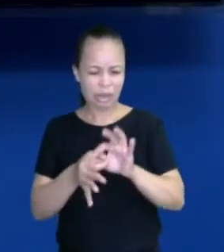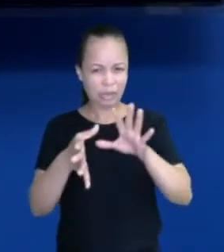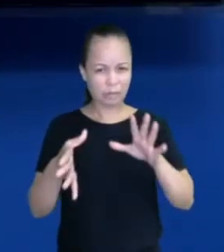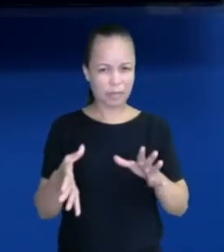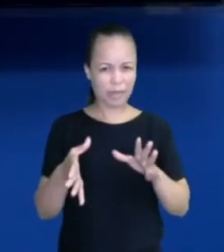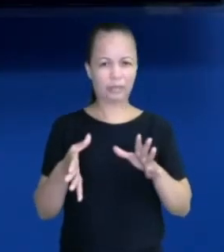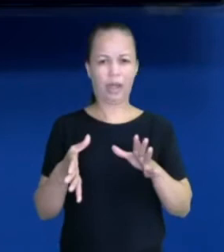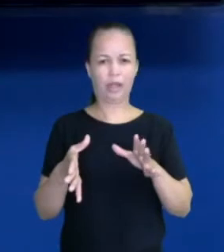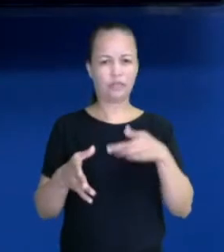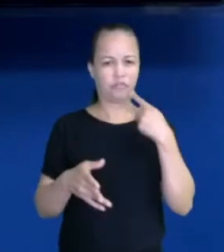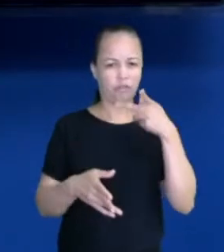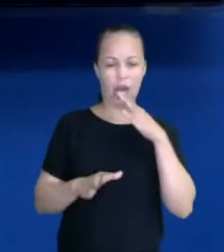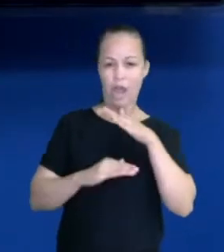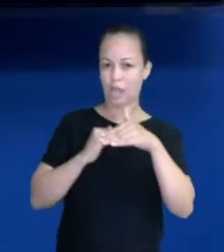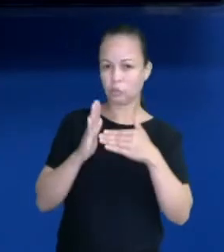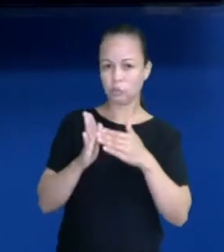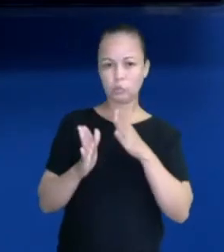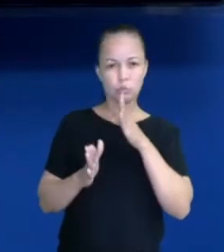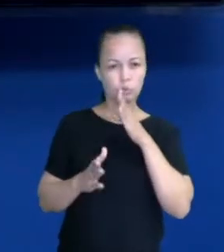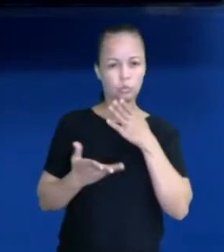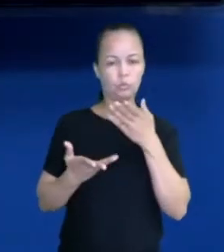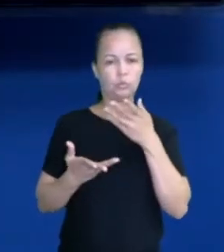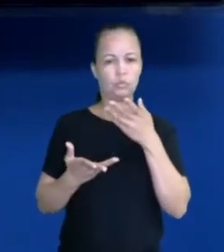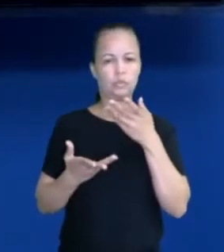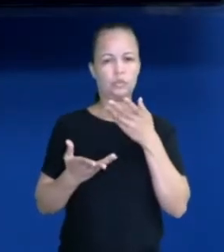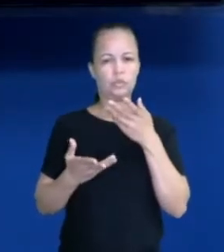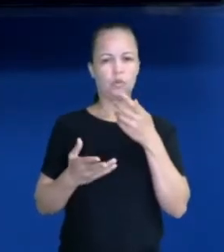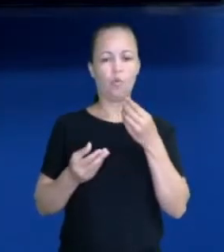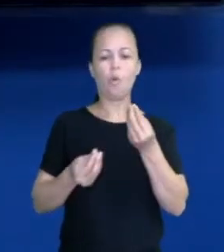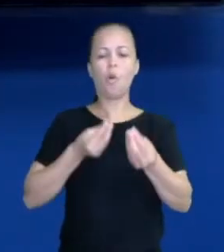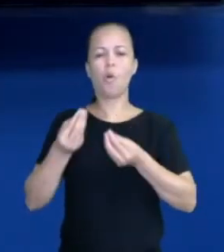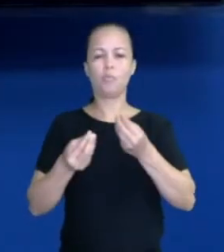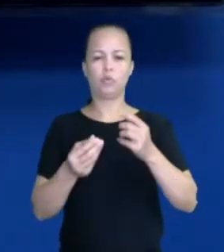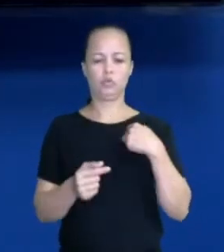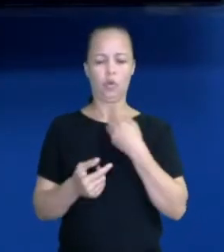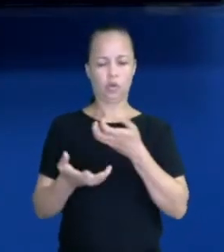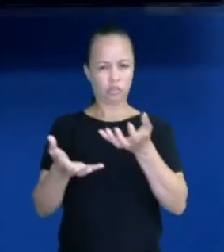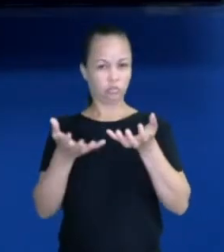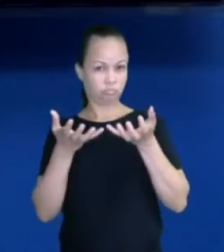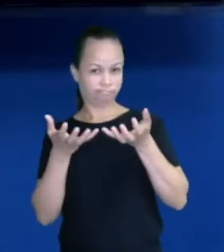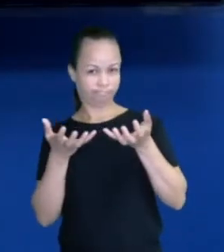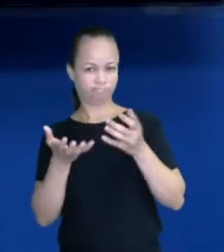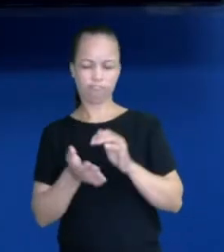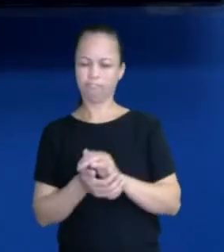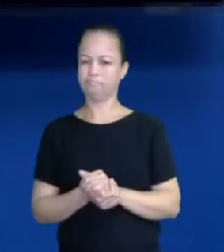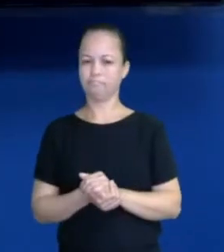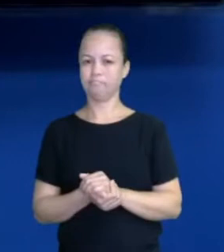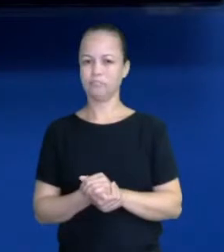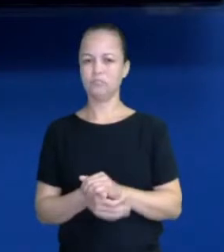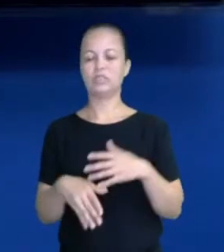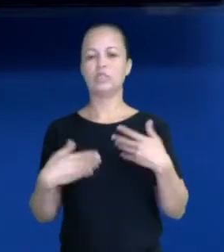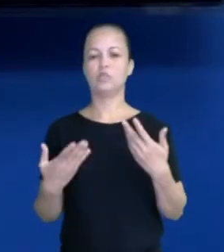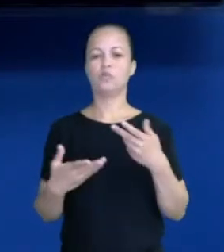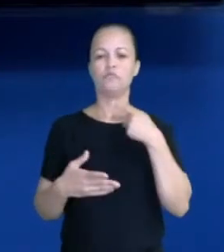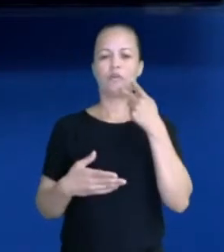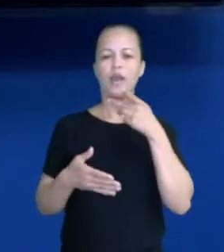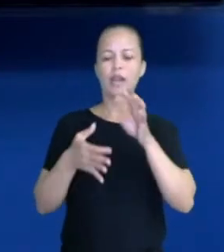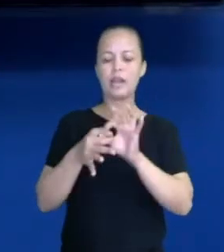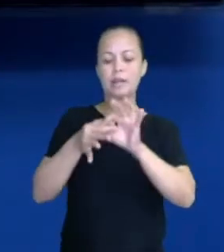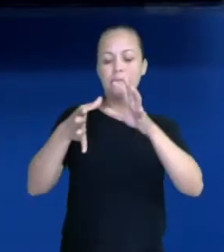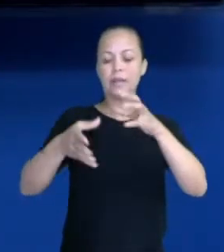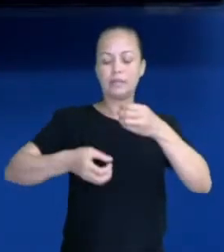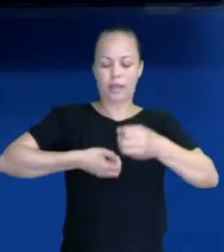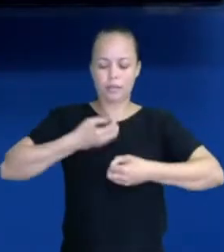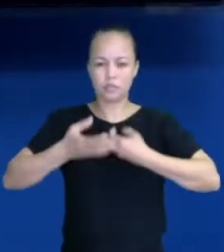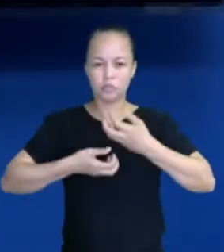falar tudo da maneira que nós queremos. Quando a gente diz liberdade de expressão, a gente deve se basear